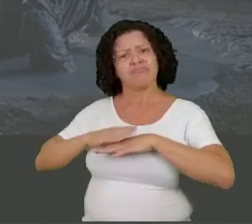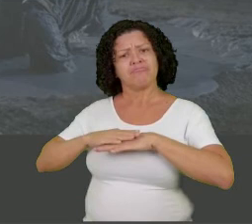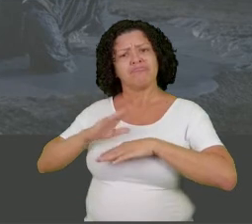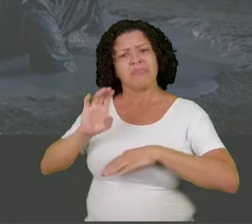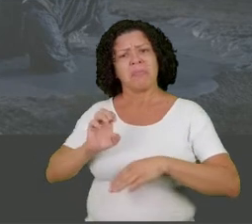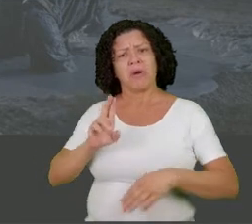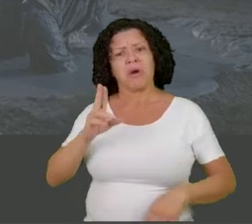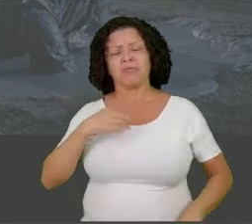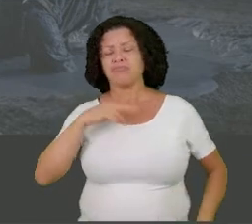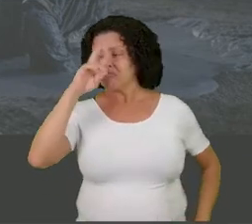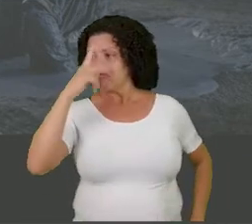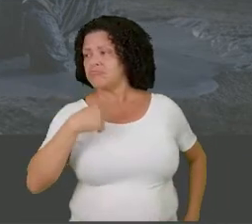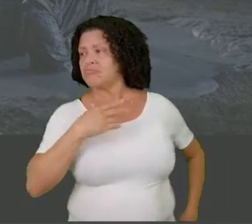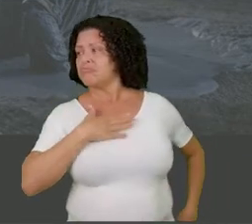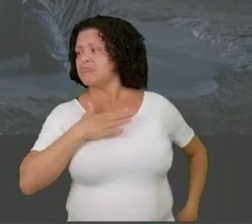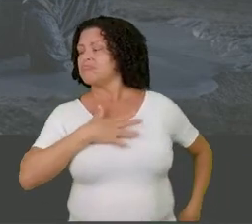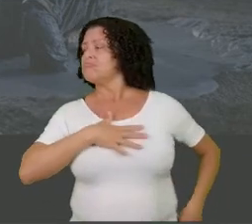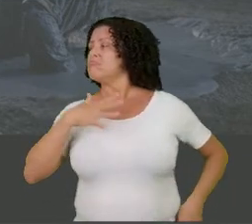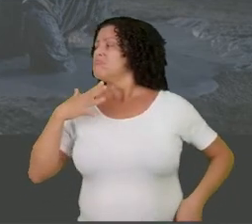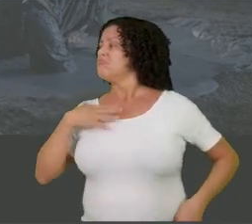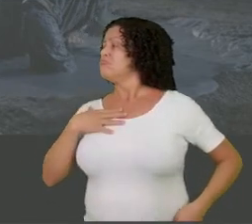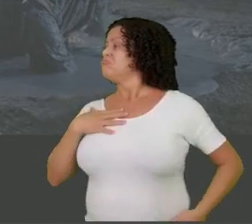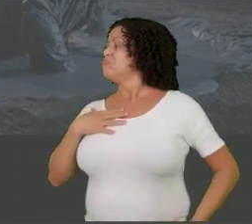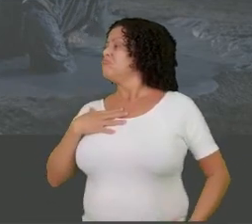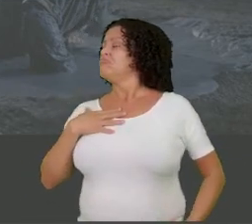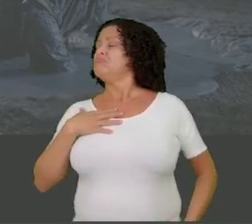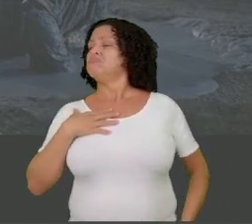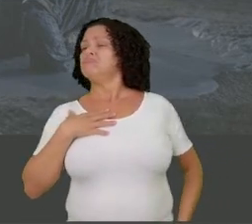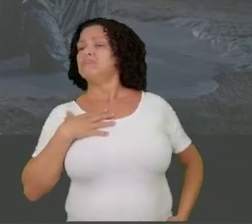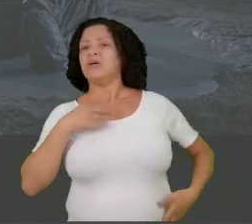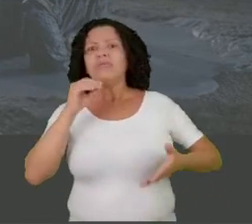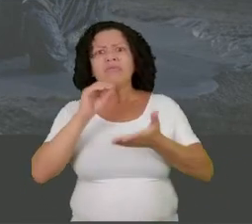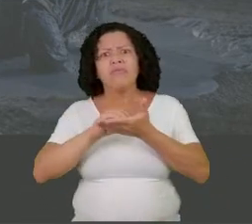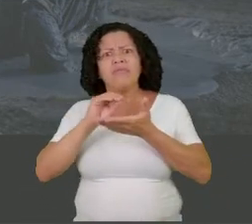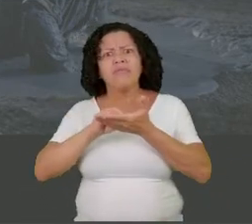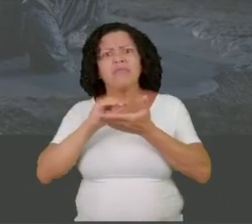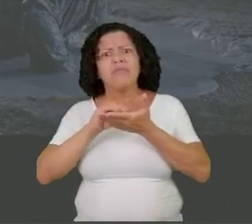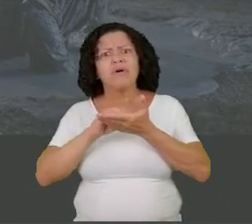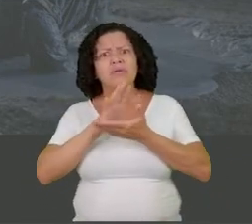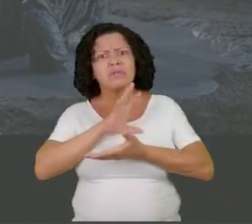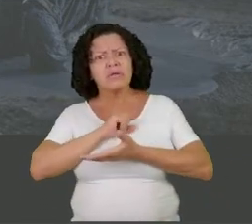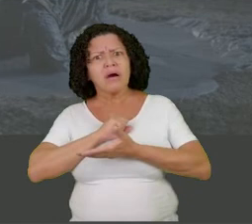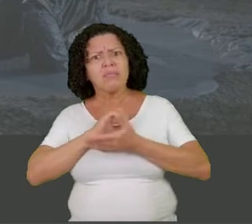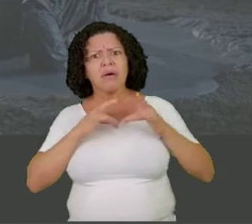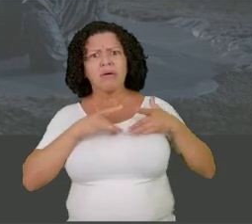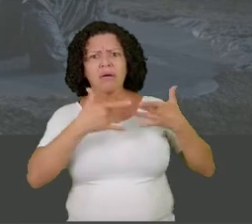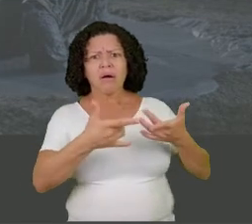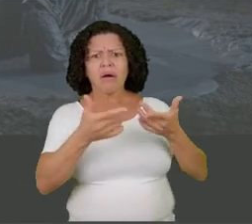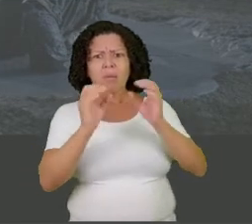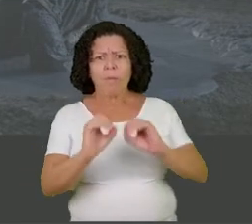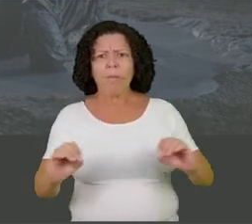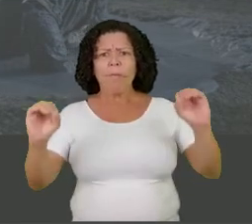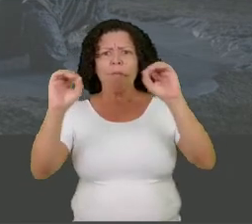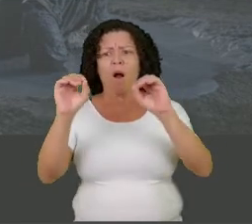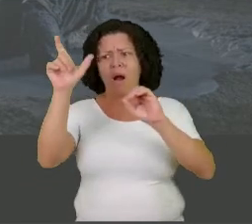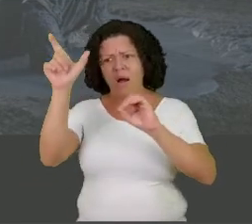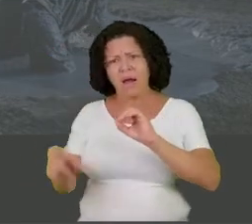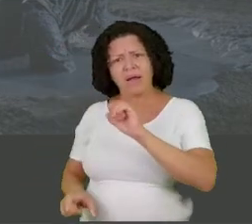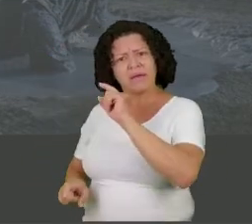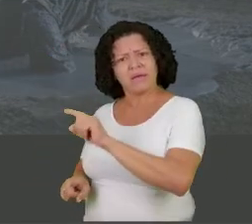ele fez, com o seu egoísmo, com a sua ganância, né, com a sua falta de caridade,